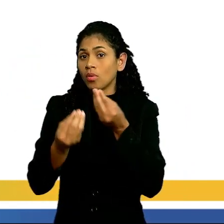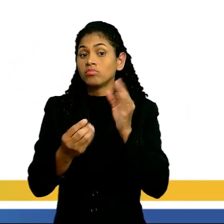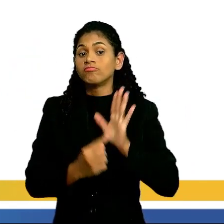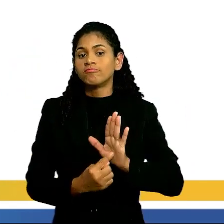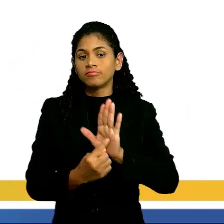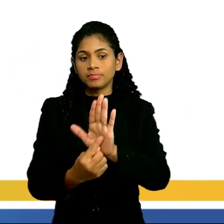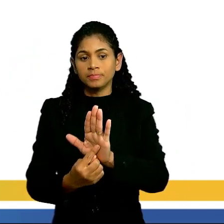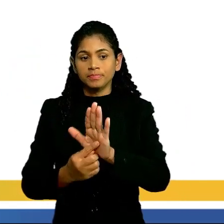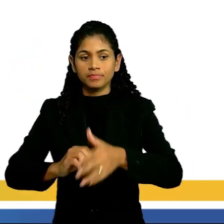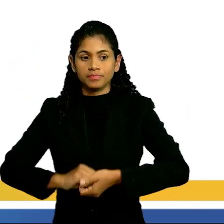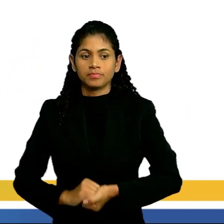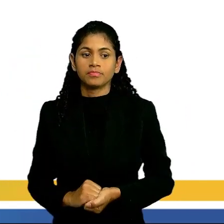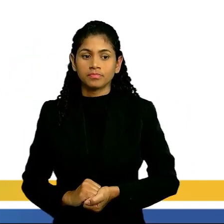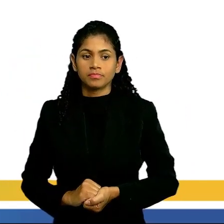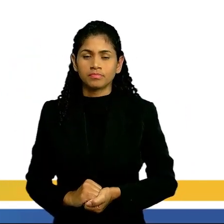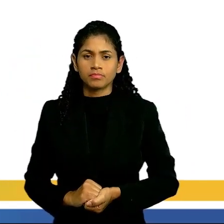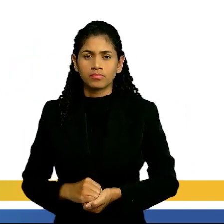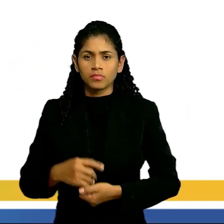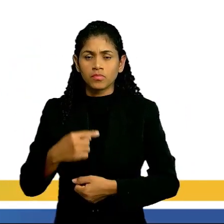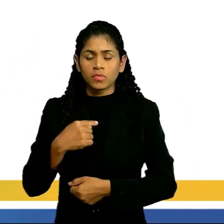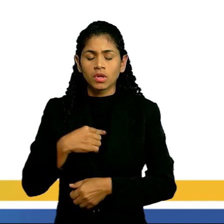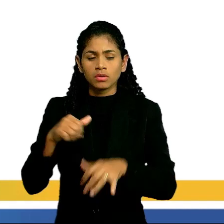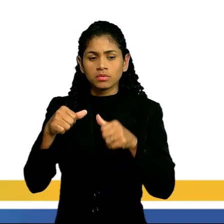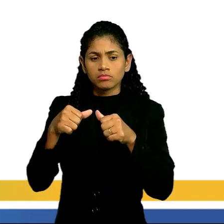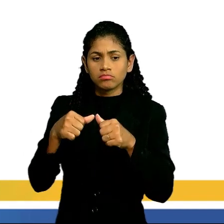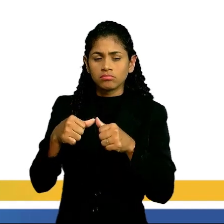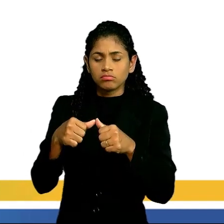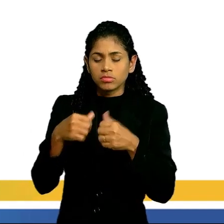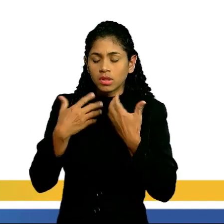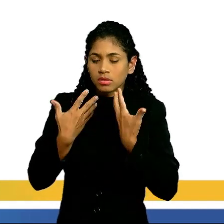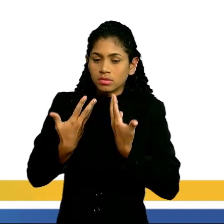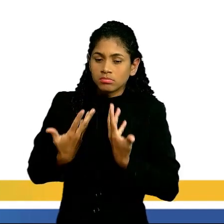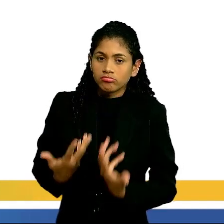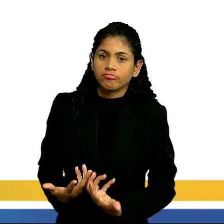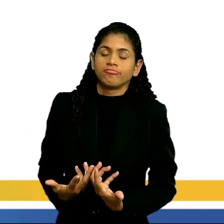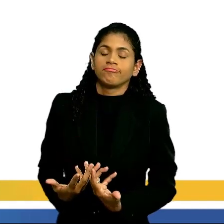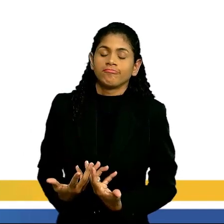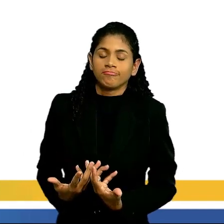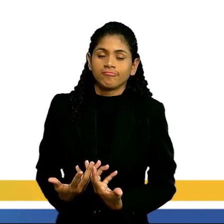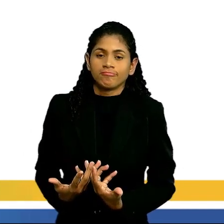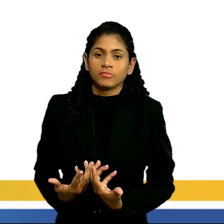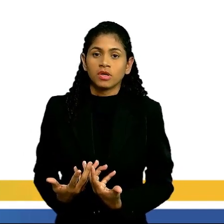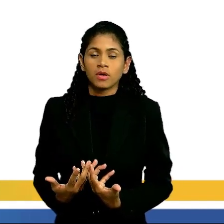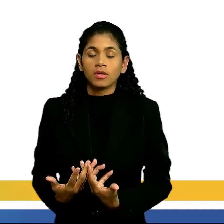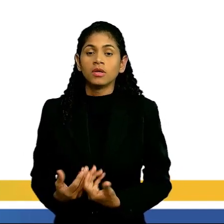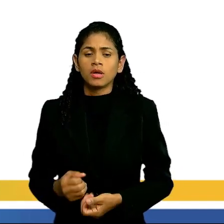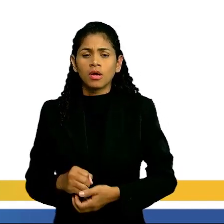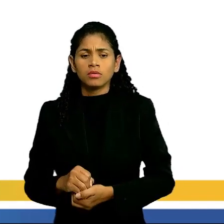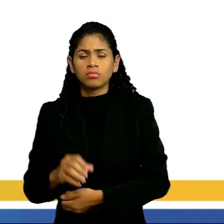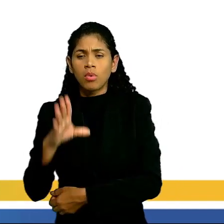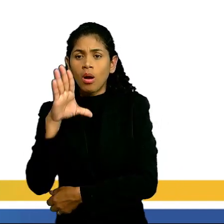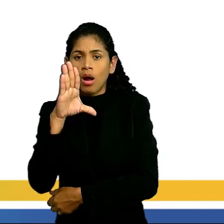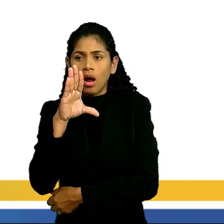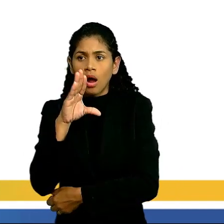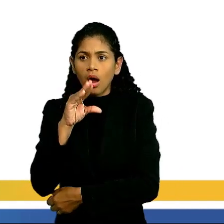nessa obra? Diz assim: eu estava indisposta, resolvi benzer-me,